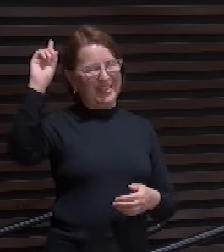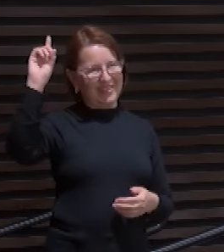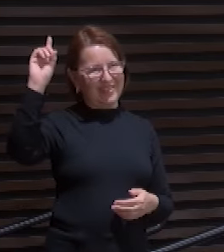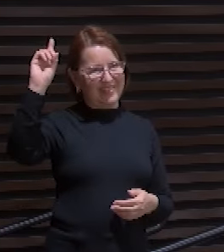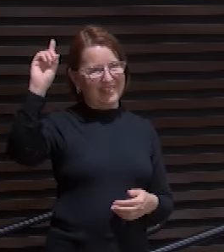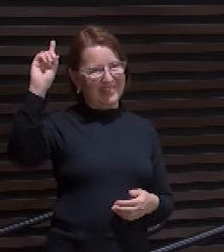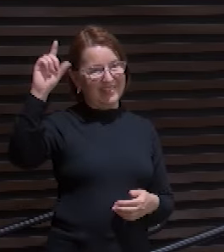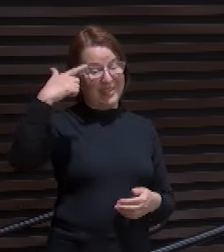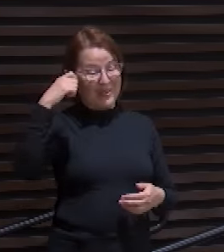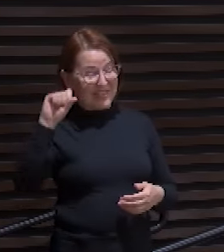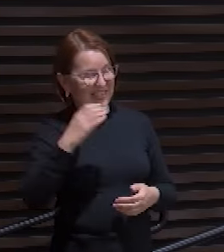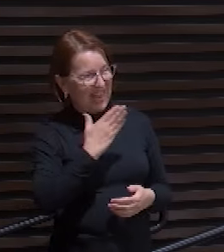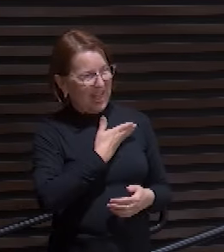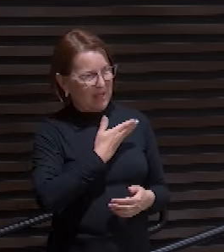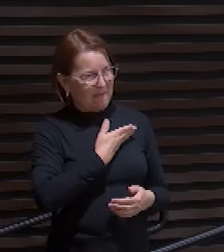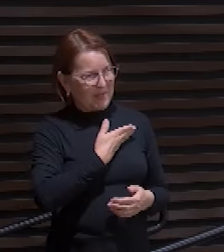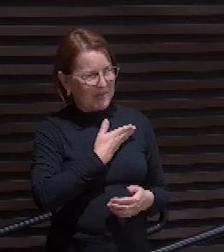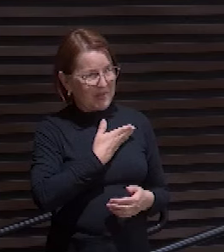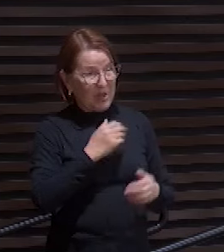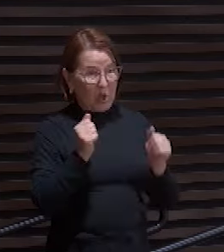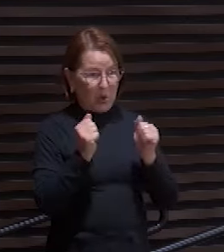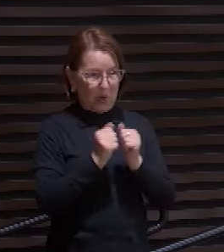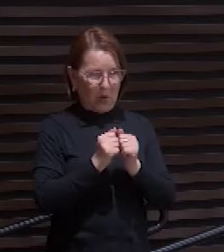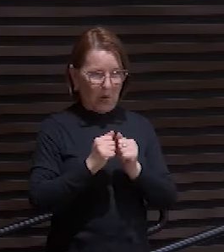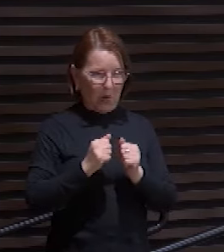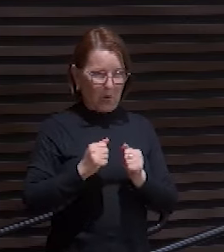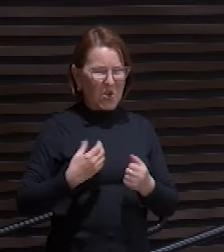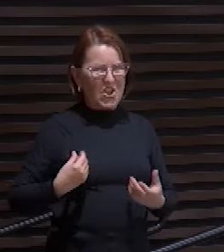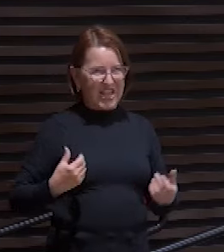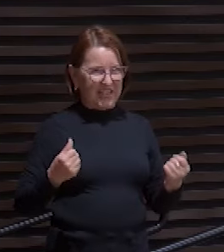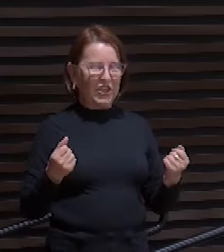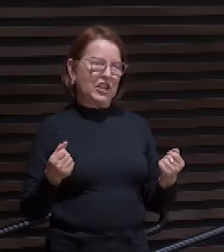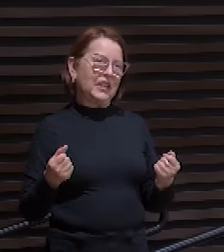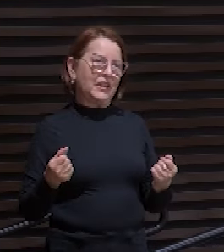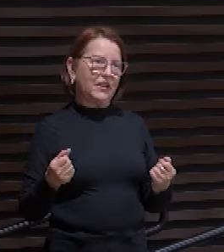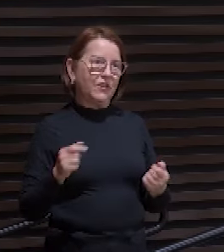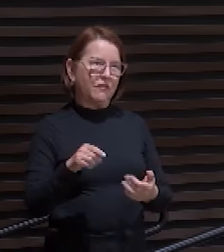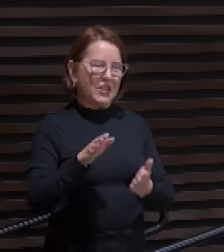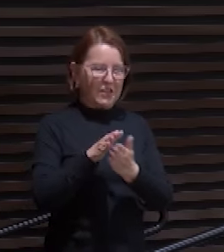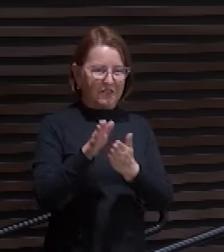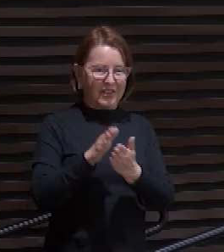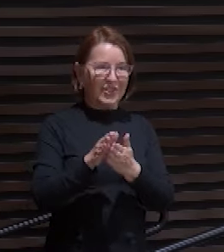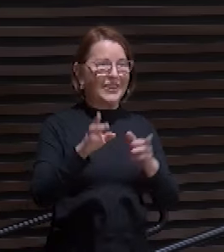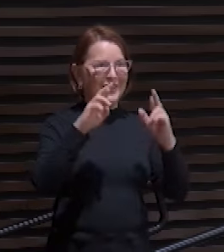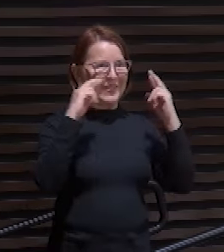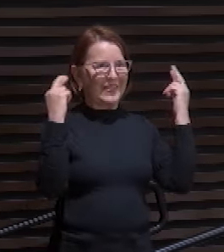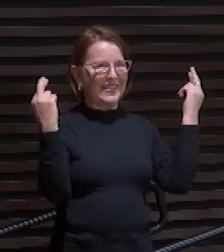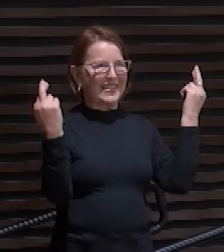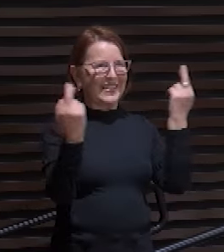Ganhar amigos com dinheiro de origem iníqua. É você investir no reino de Deus.